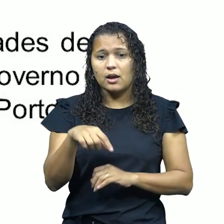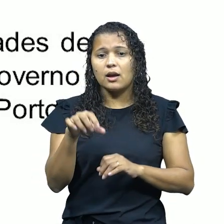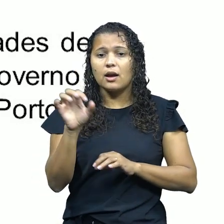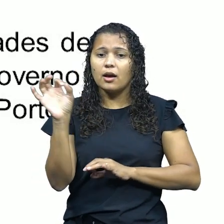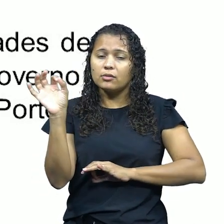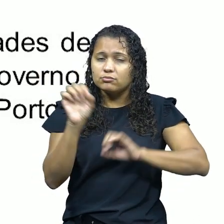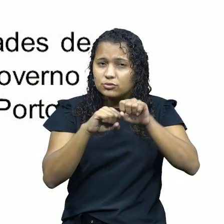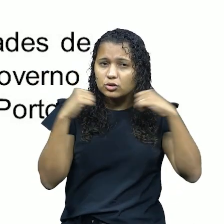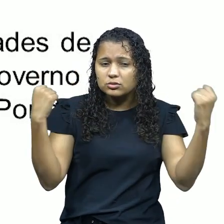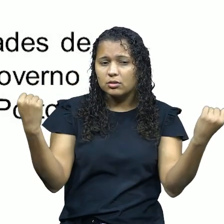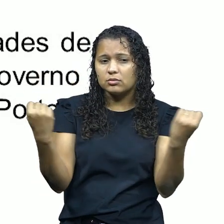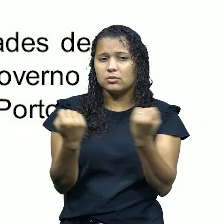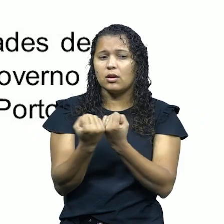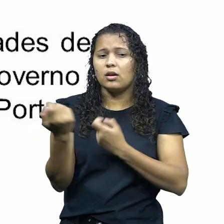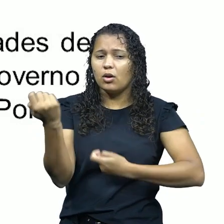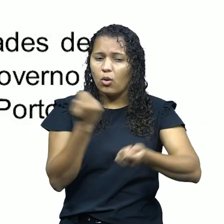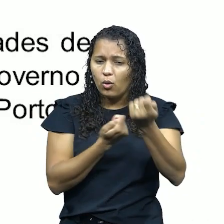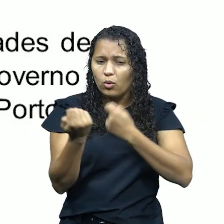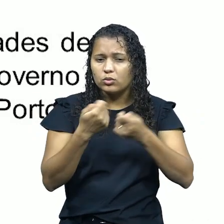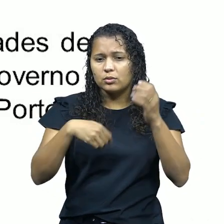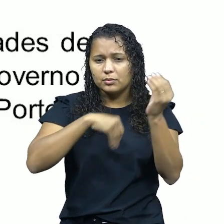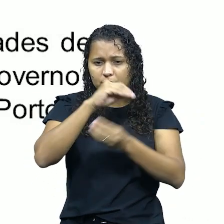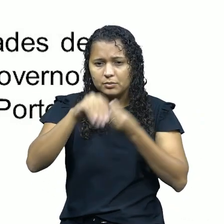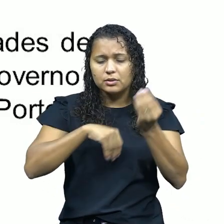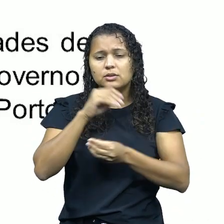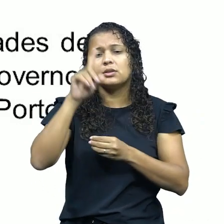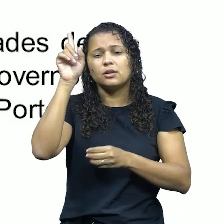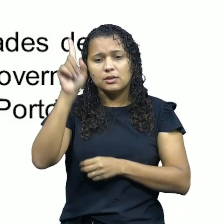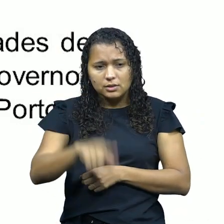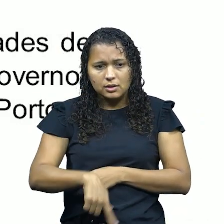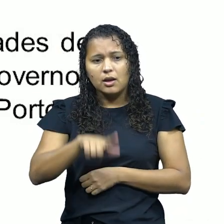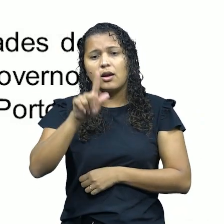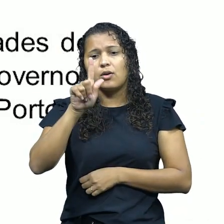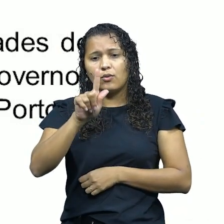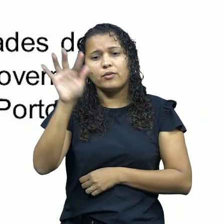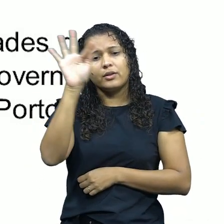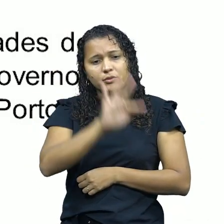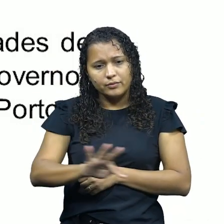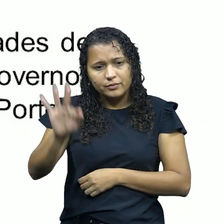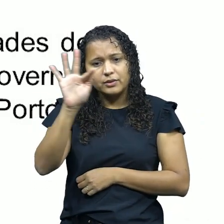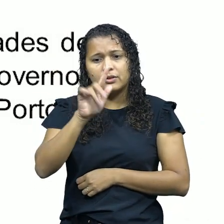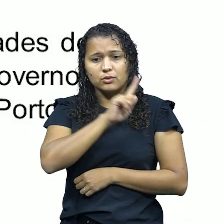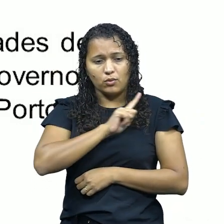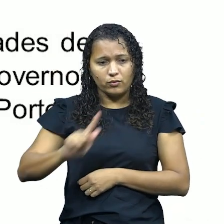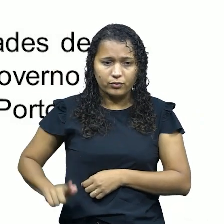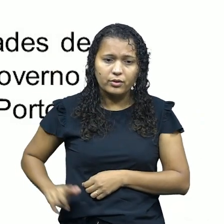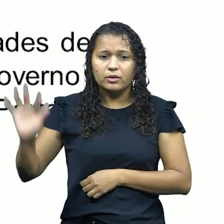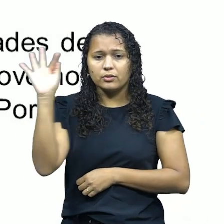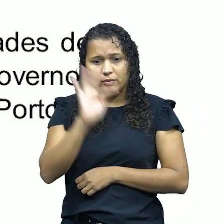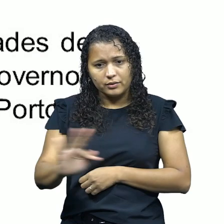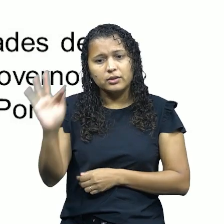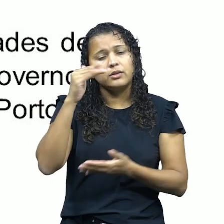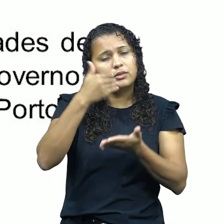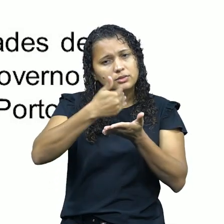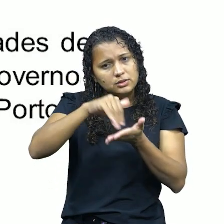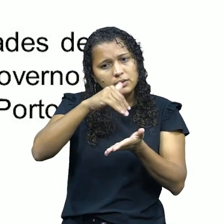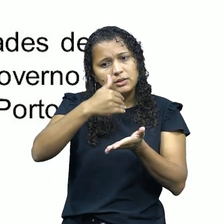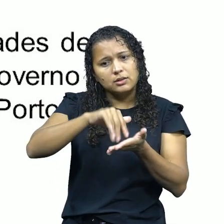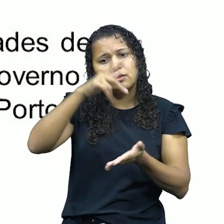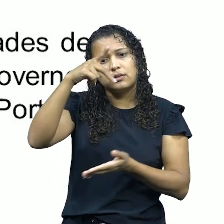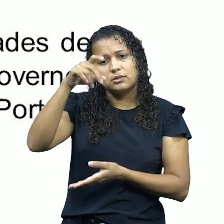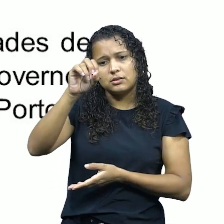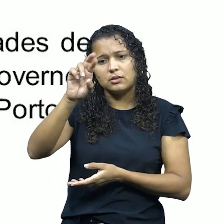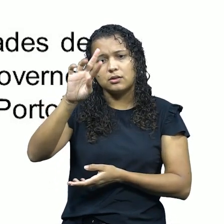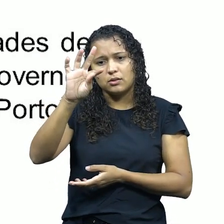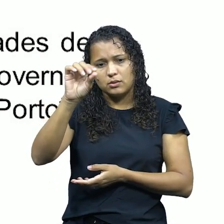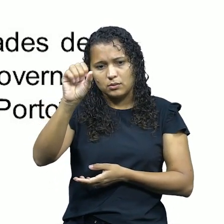Mista, que tem como acionista majoritário o governo federal e elas estão diretamente vinculadas à Secretaria de Portos. E os